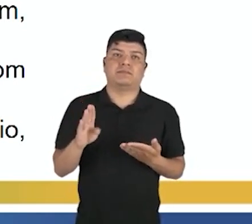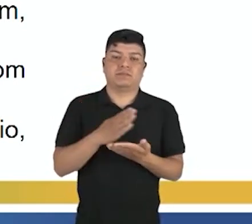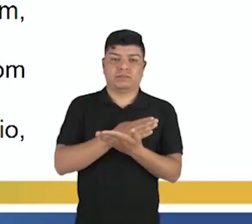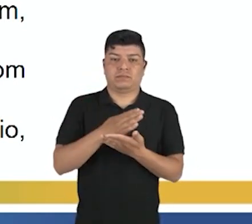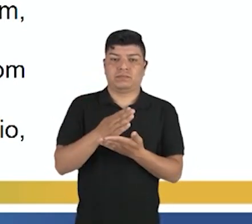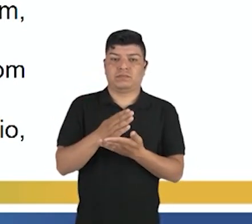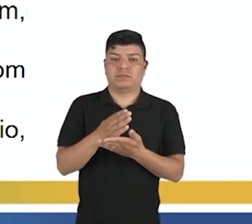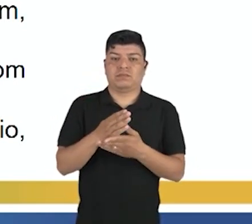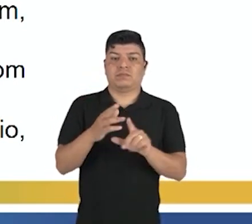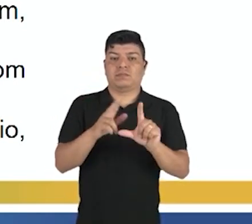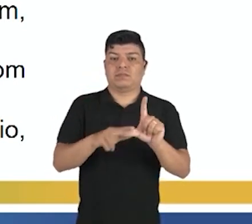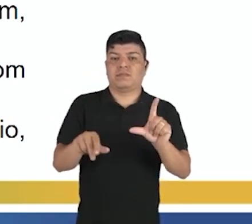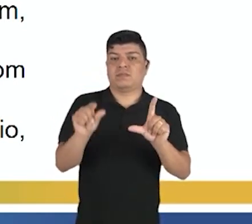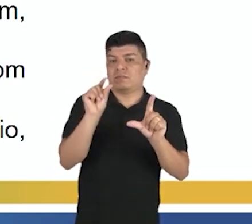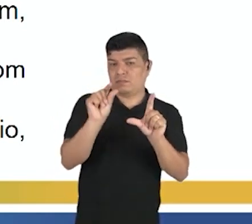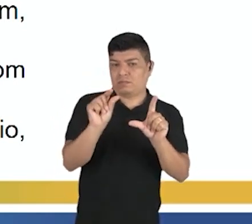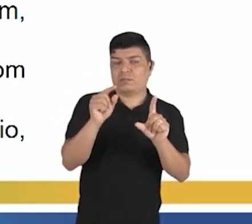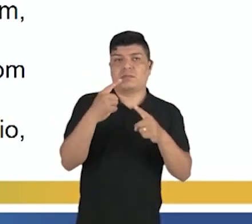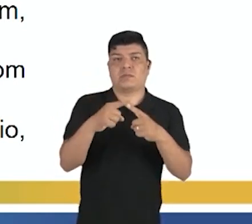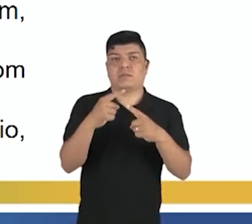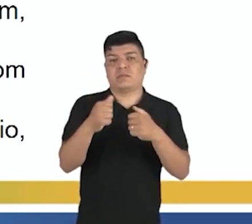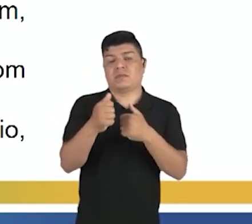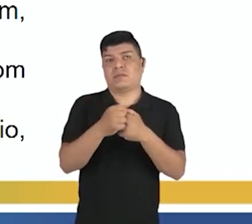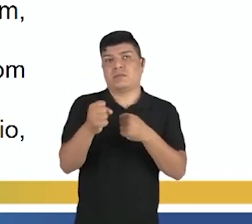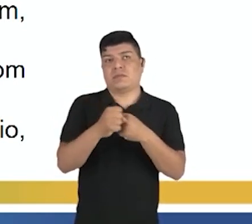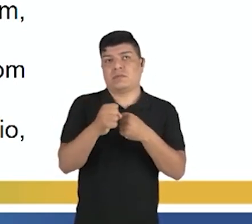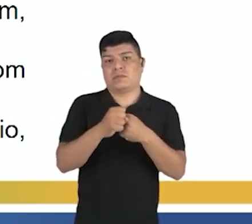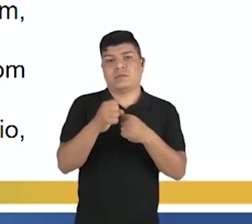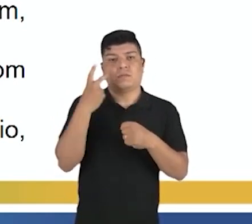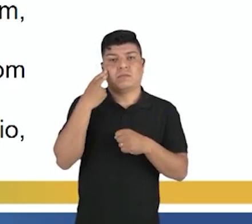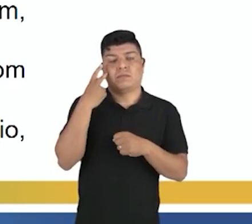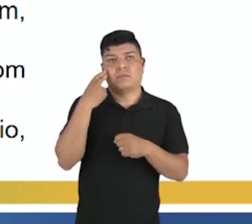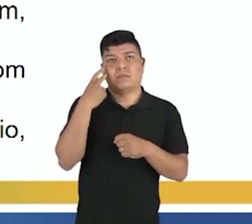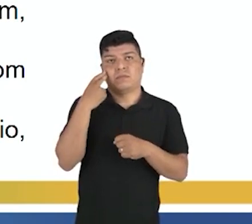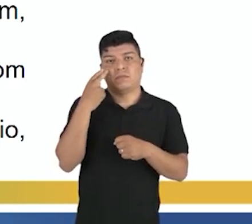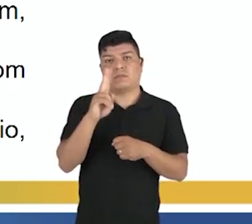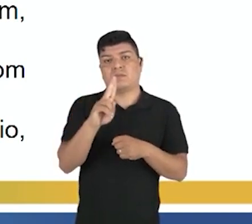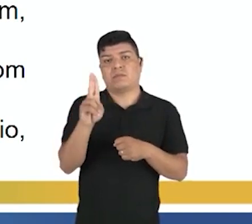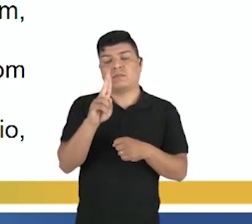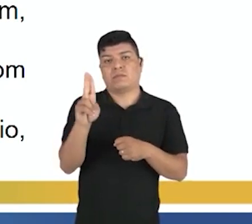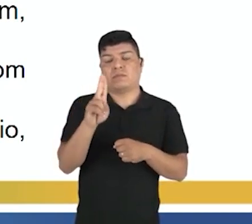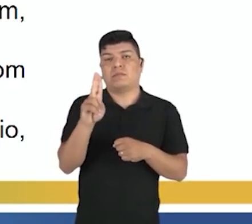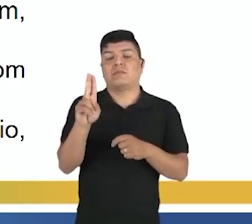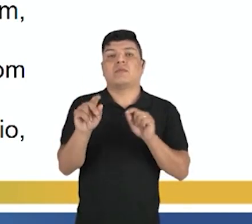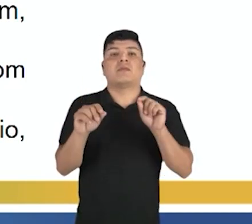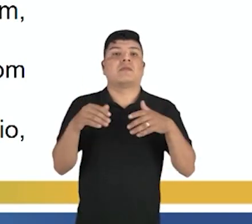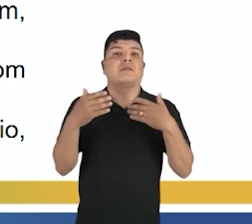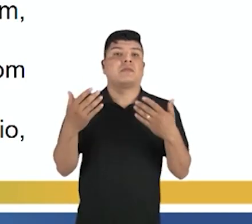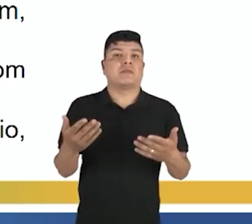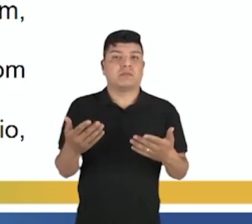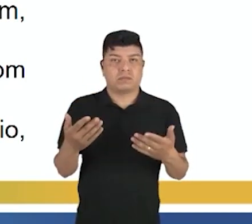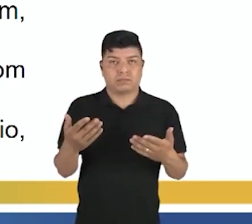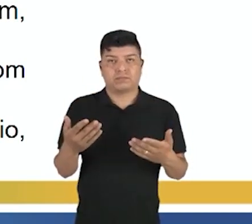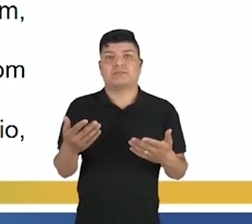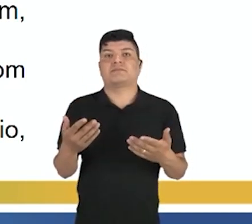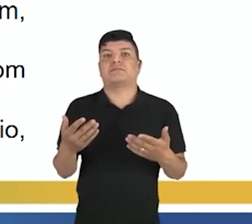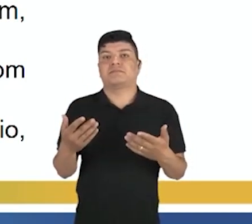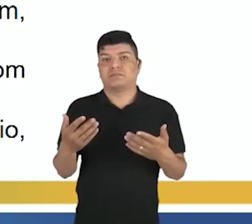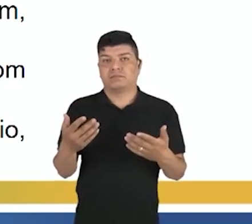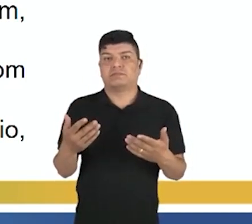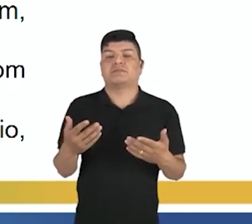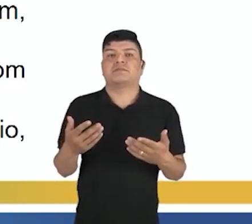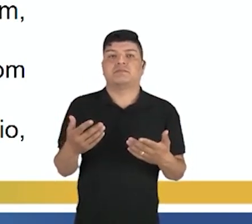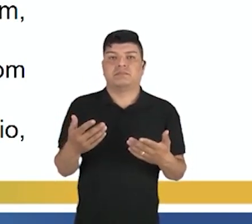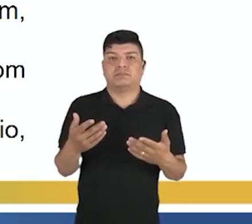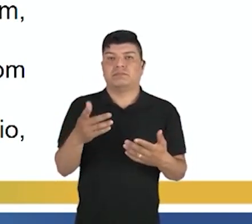inicial minúscula, por se tratar de um substantivo comum, nome de planta, referida por Gonçalves Dias na